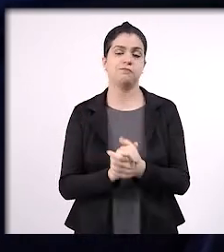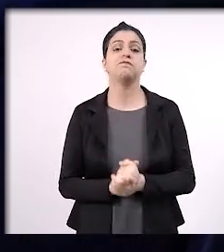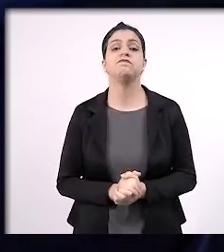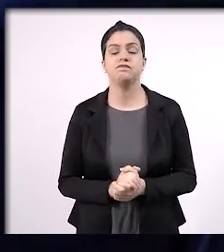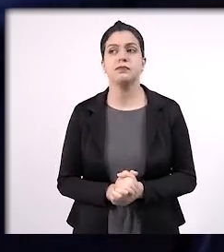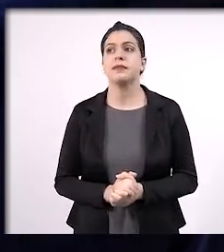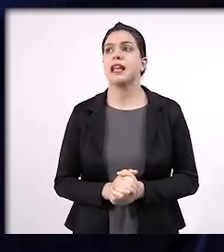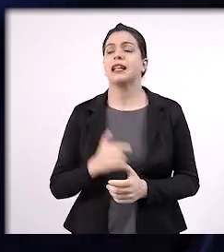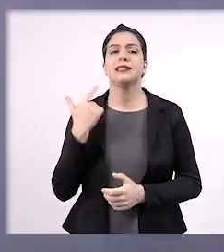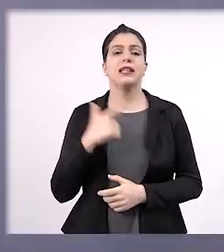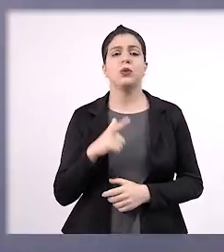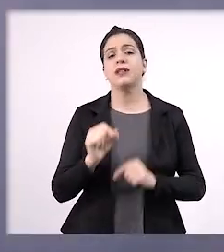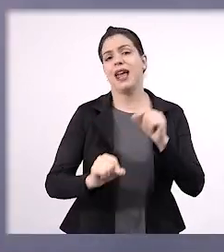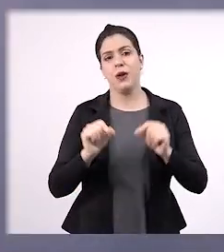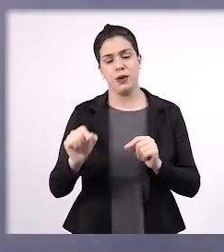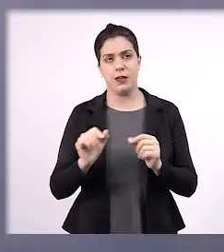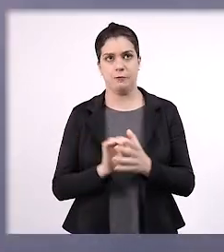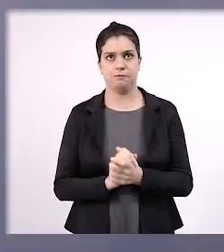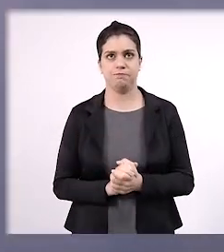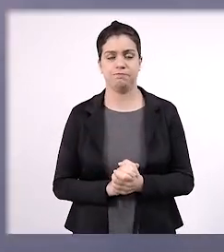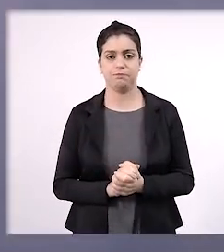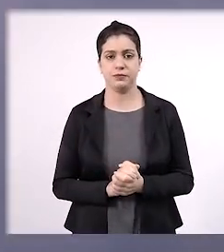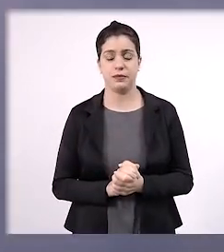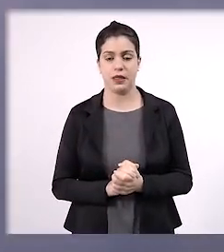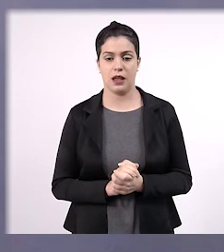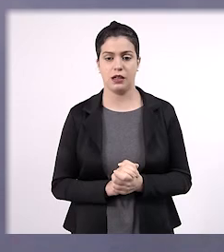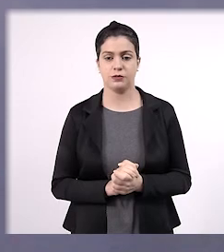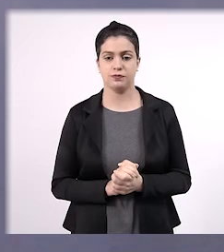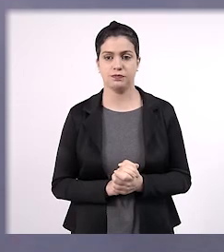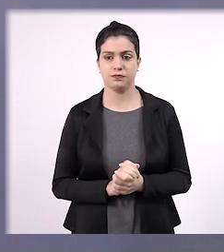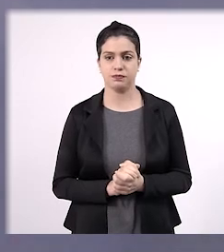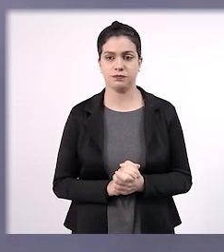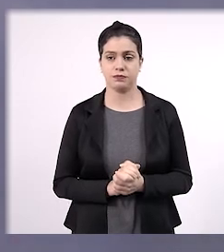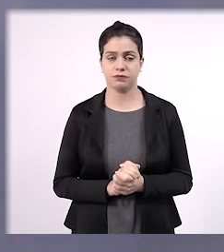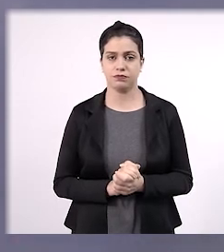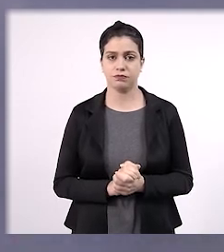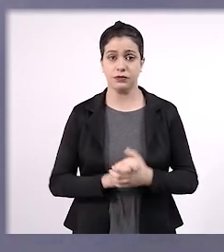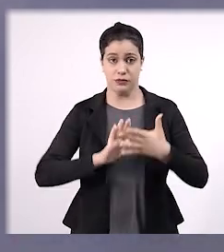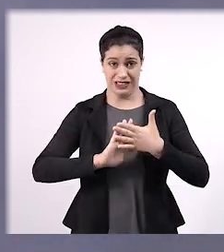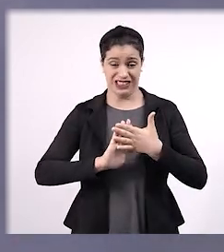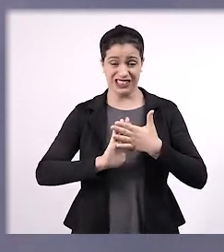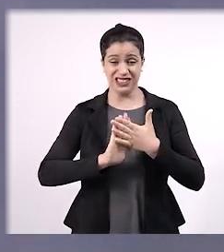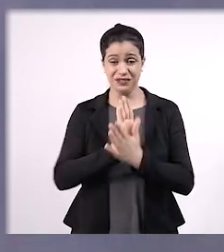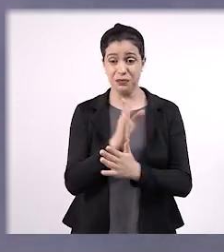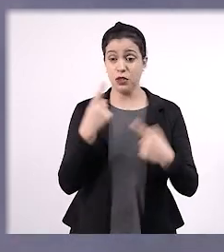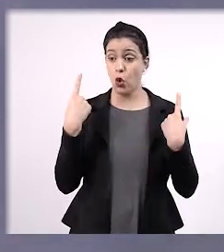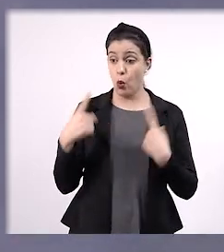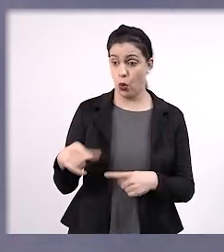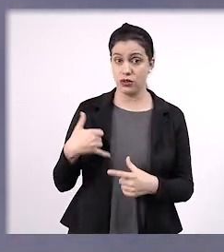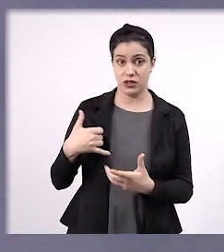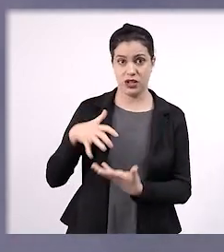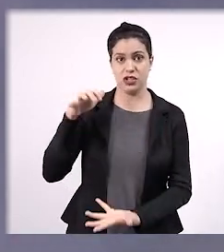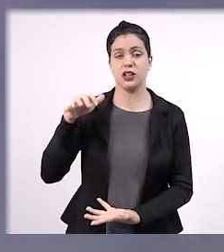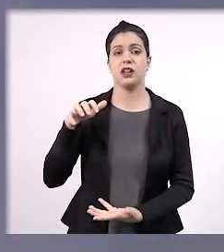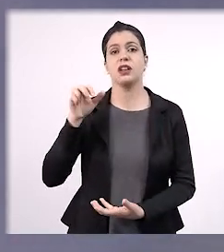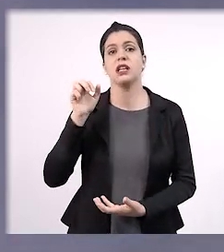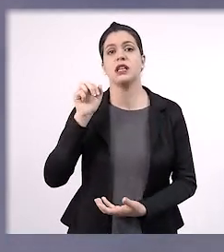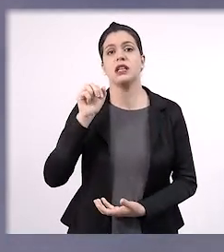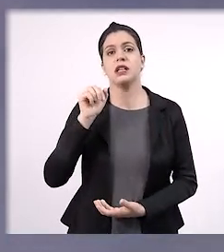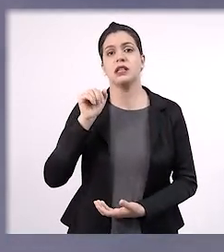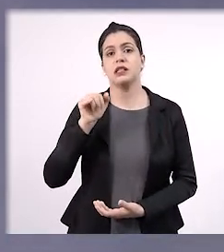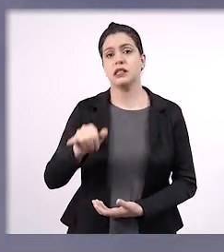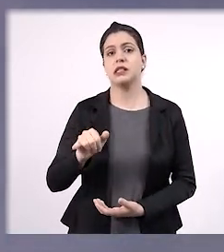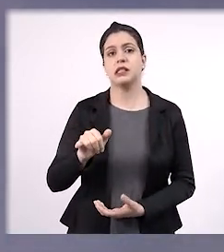para reverter futuramente. Exatamente. Entender o seguinte, que não existe uma discriminação contra o idoso,